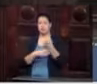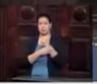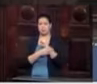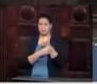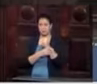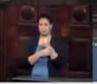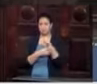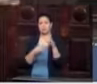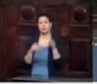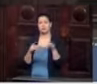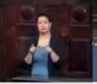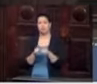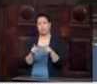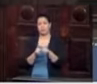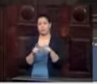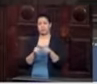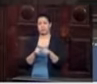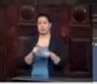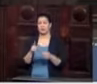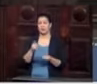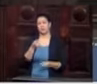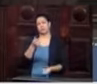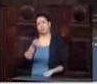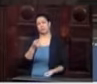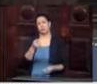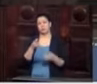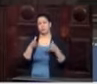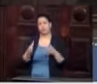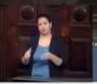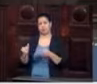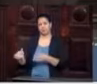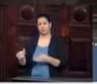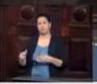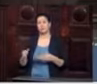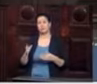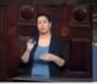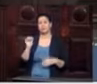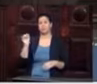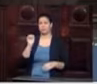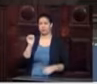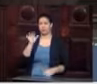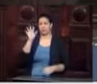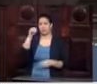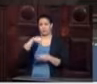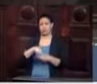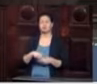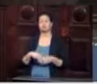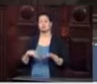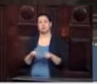segurança e não tenhamos tantos sepultamentos nas comunidades carentes, mas também,